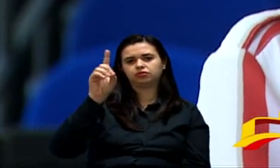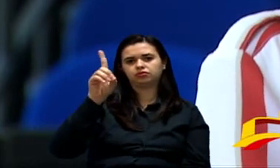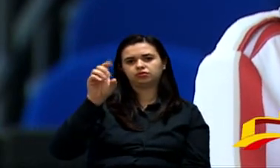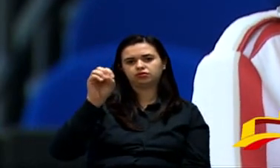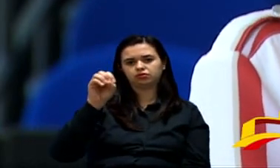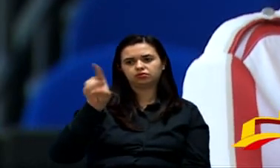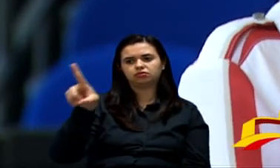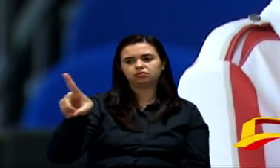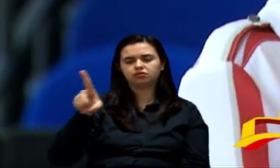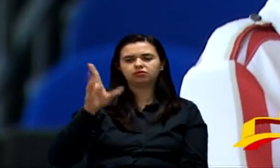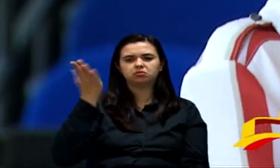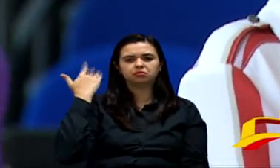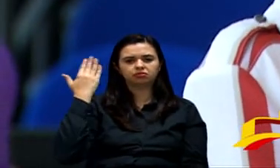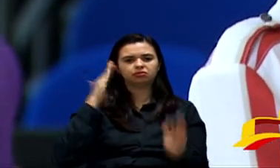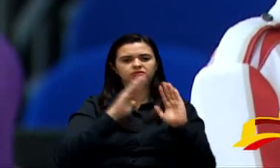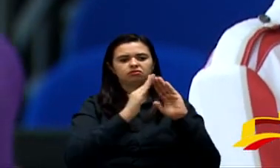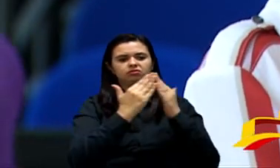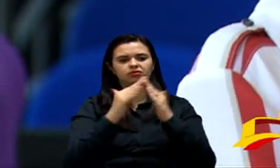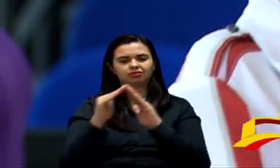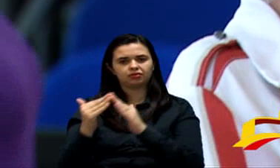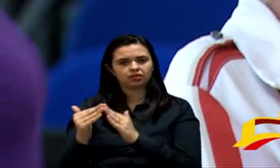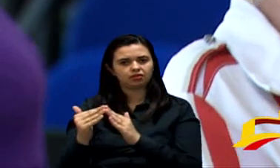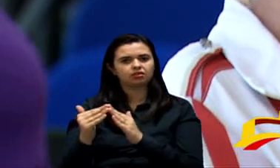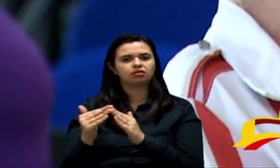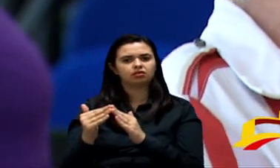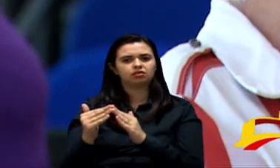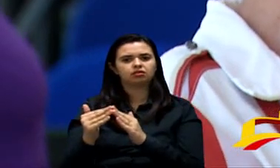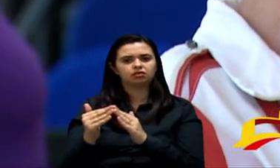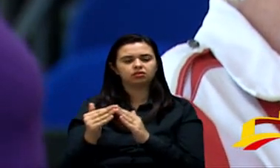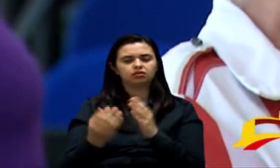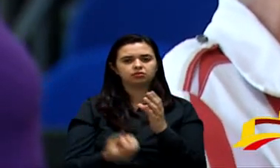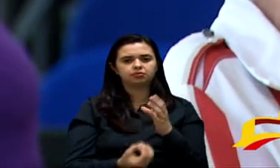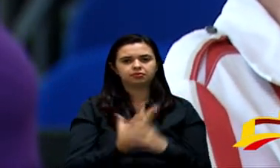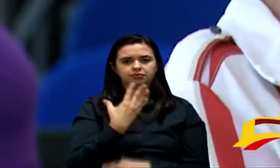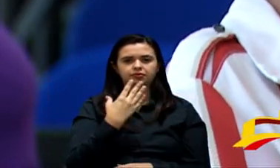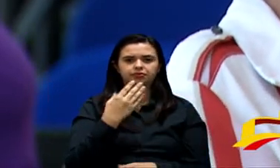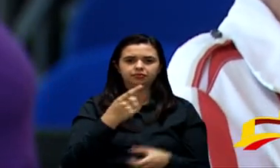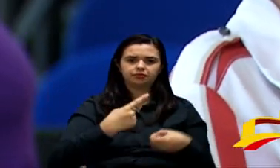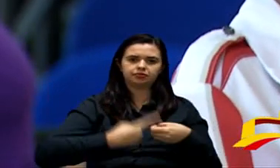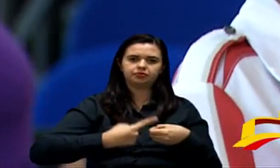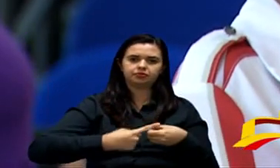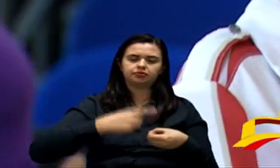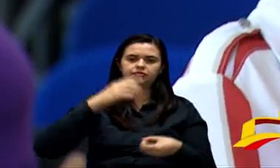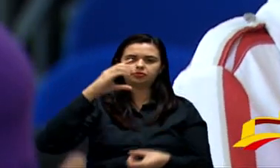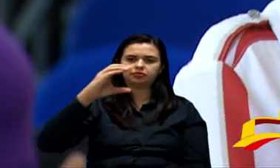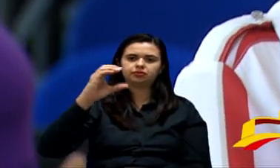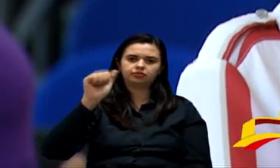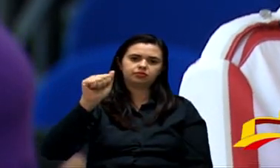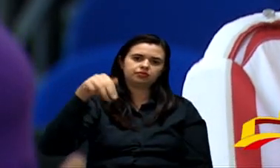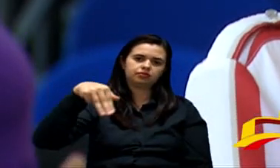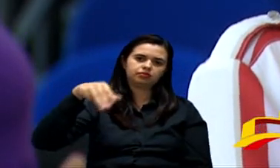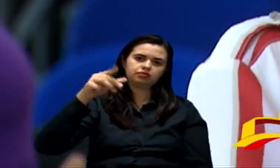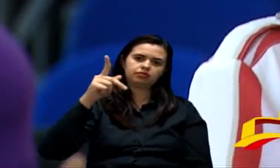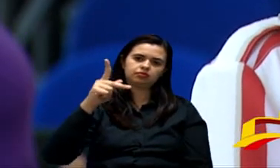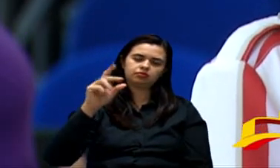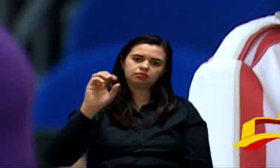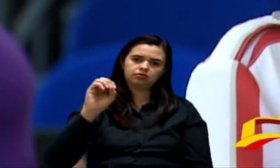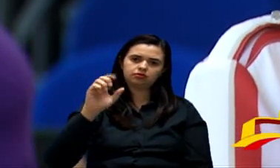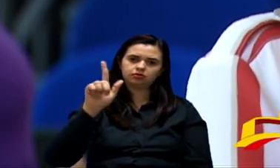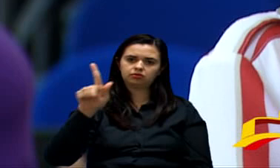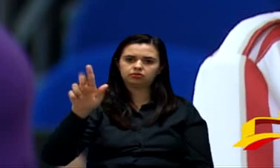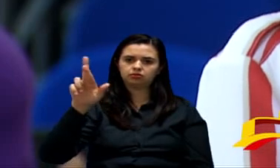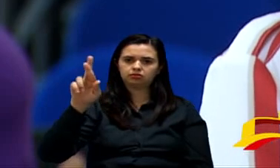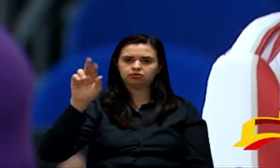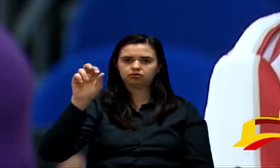na periferia, ele traz vários elementos, ele nasceu em Campo Grande, então ele traz aí retrato da onde ele